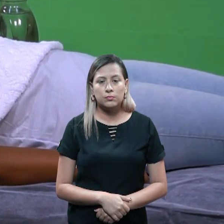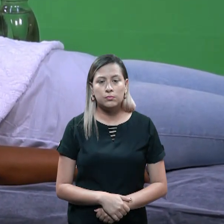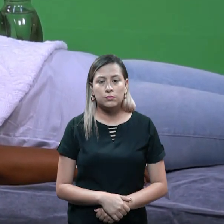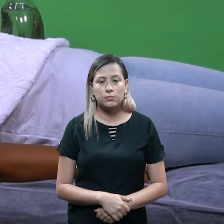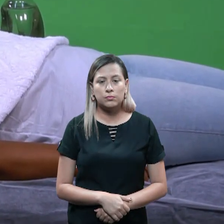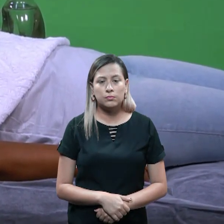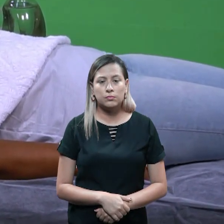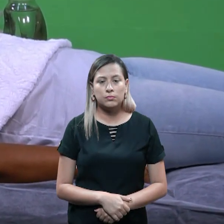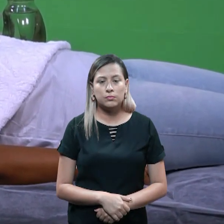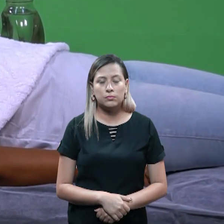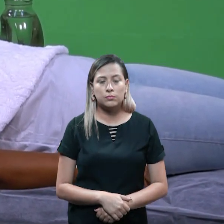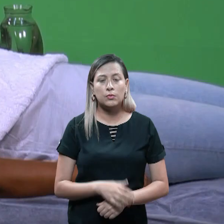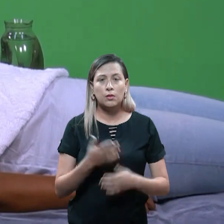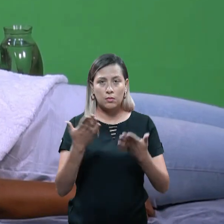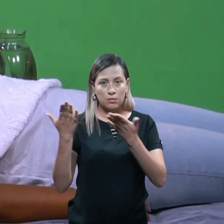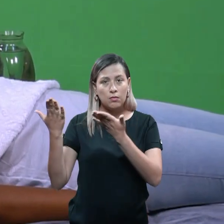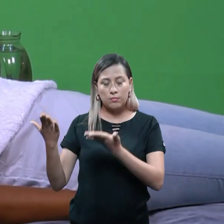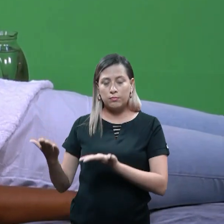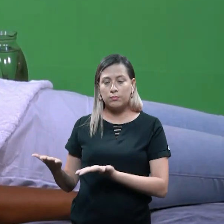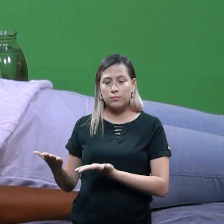eu vou levar como base